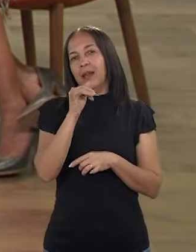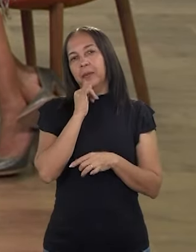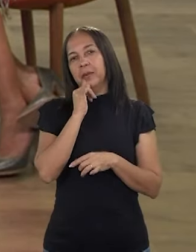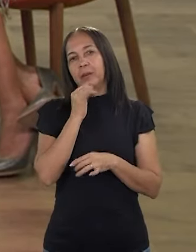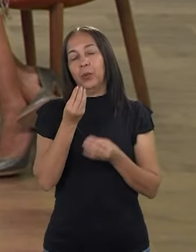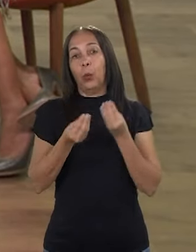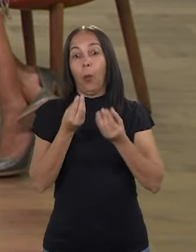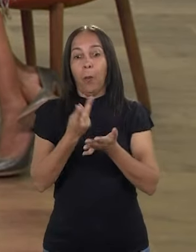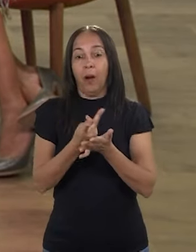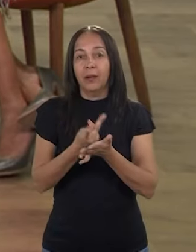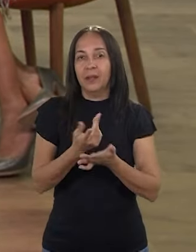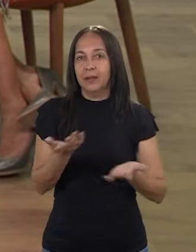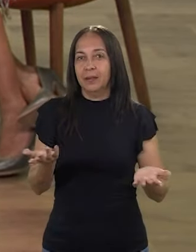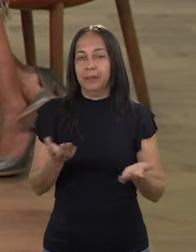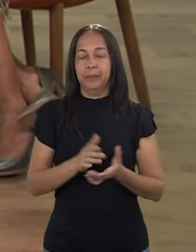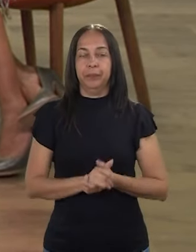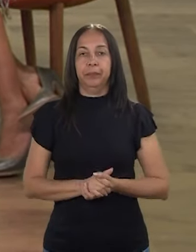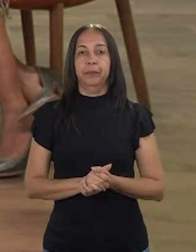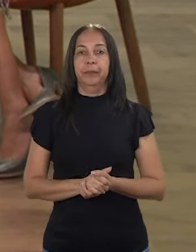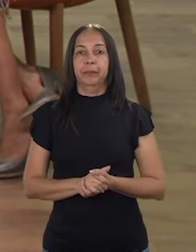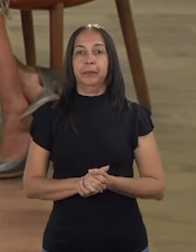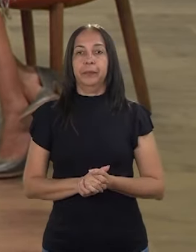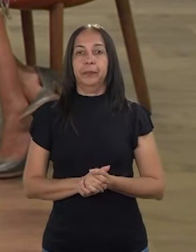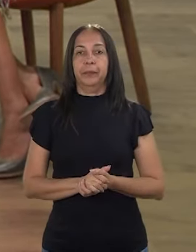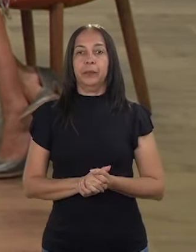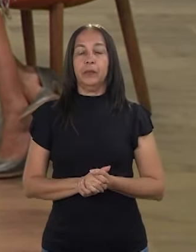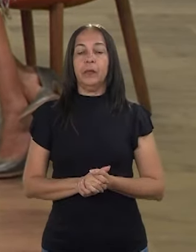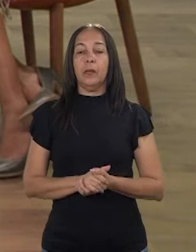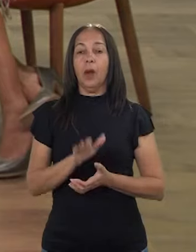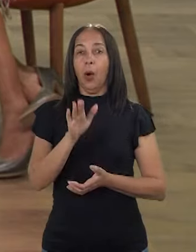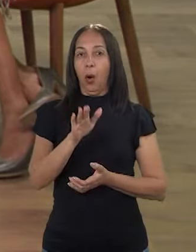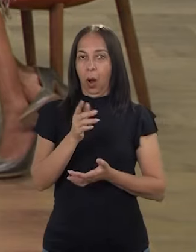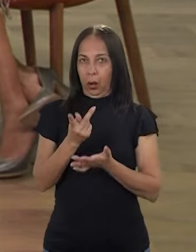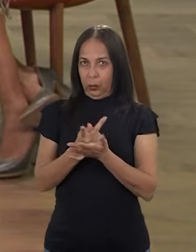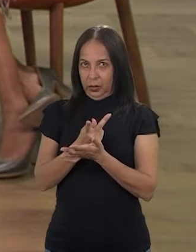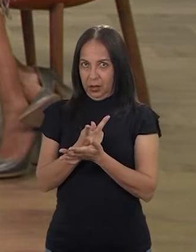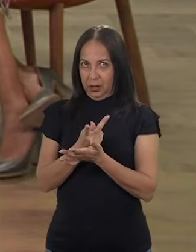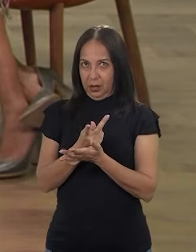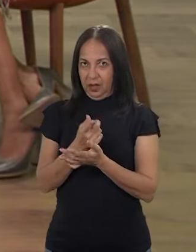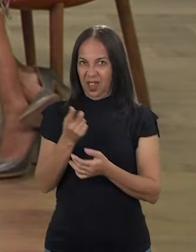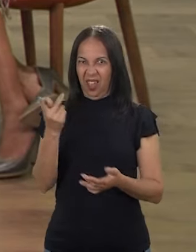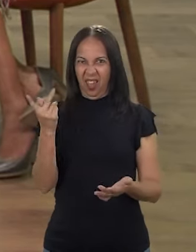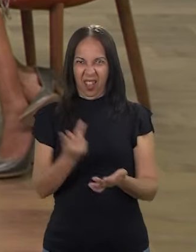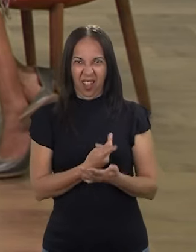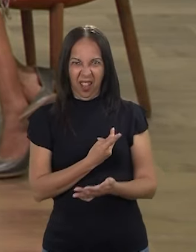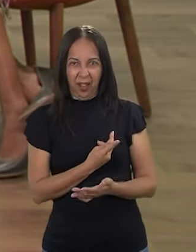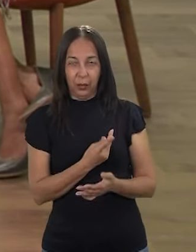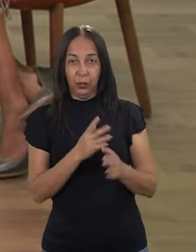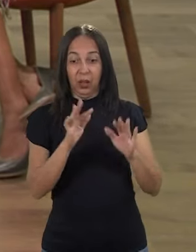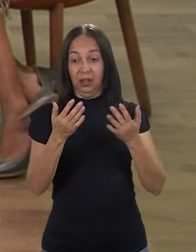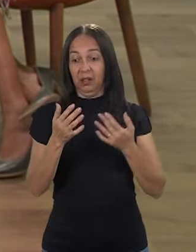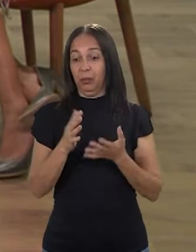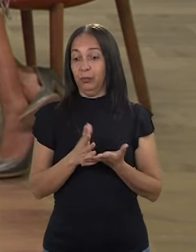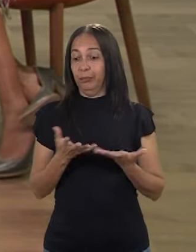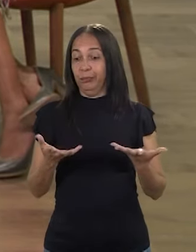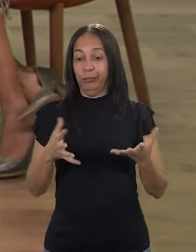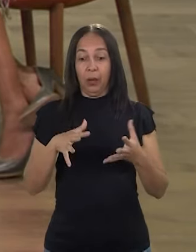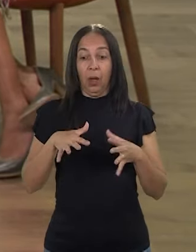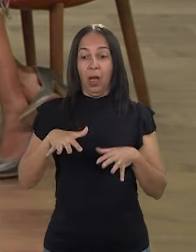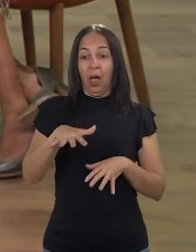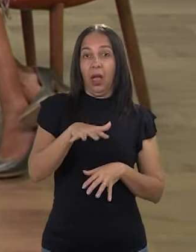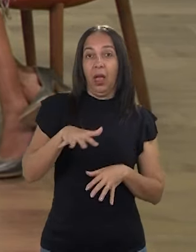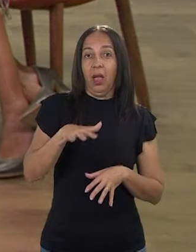funciona eh de forma errada professor e sobre como a coisa funciona de forma errada a gente consegue entender que na verdade o mundo digital